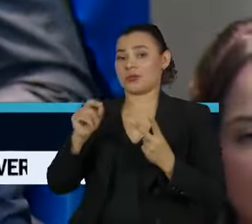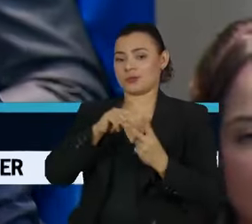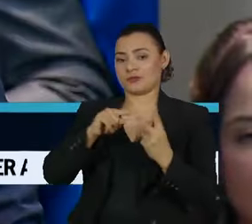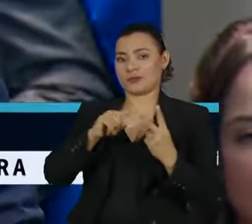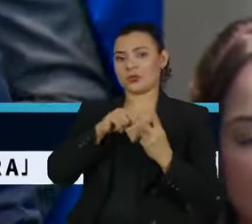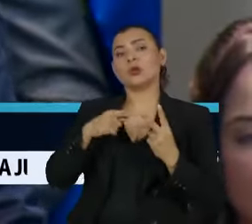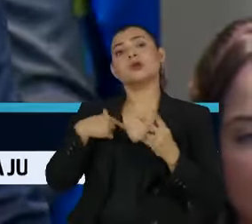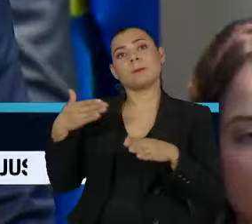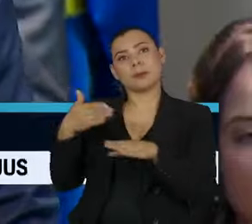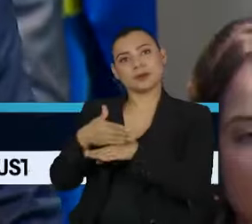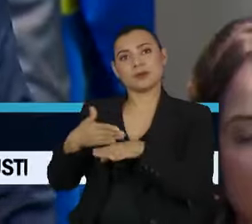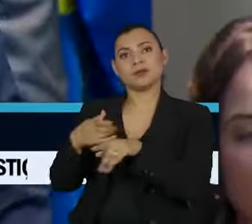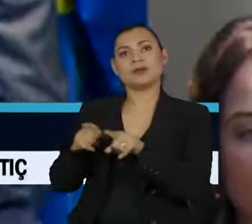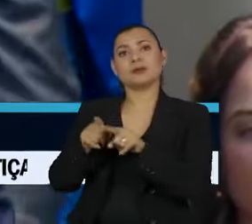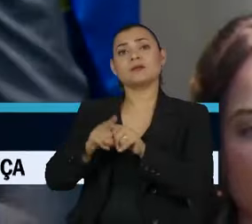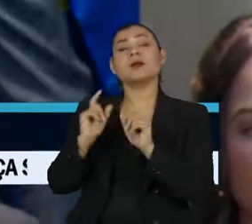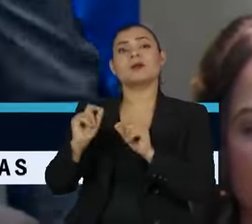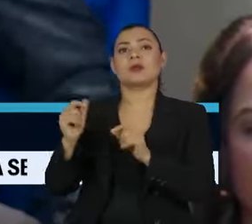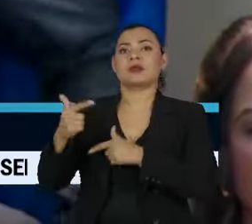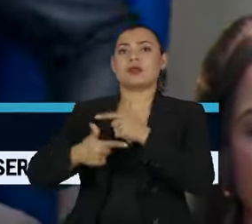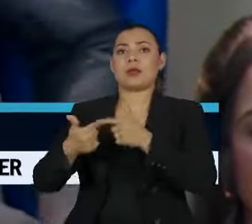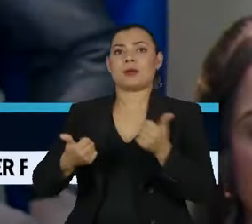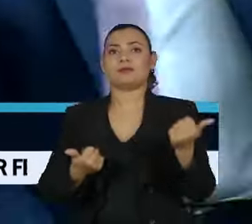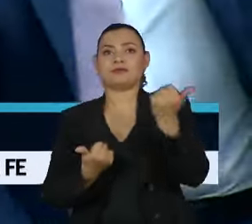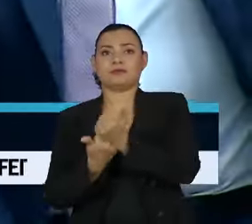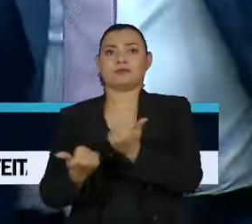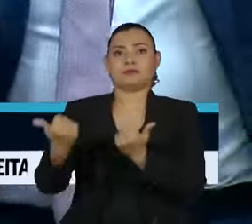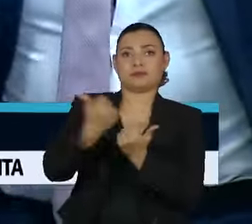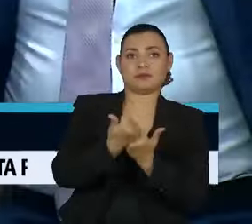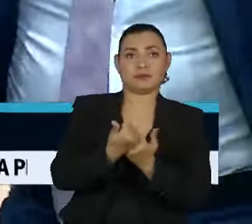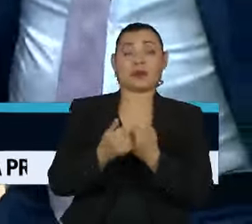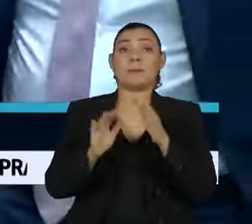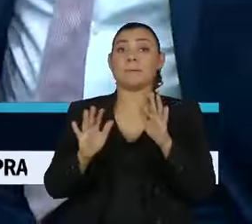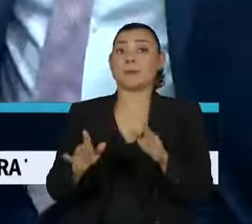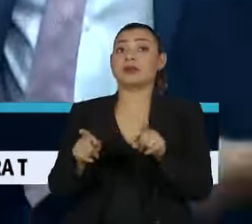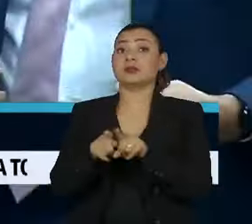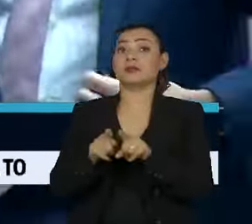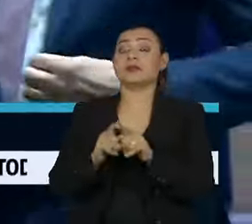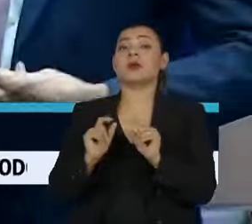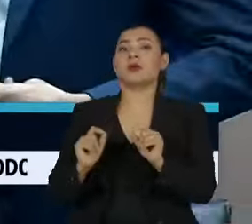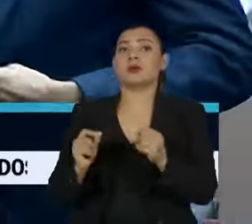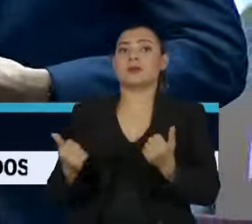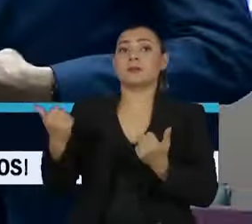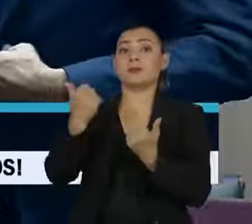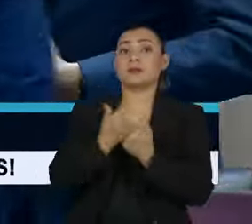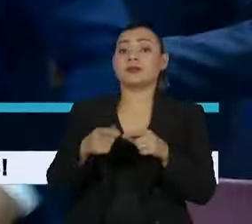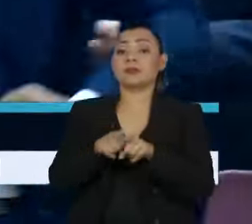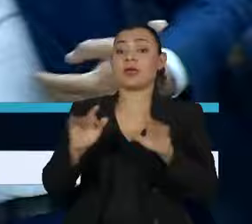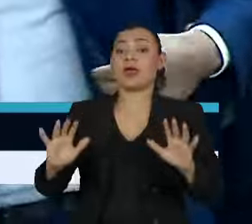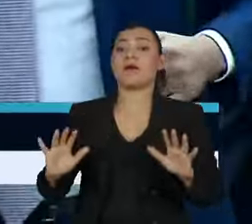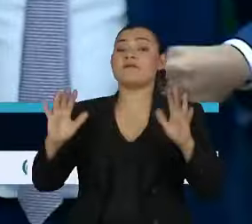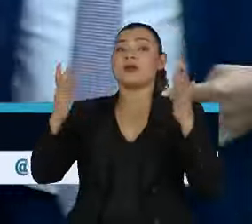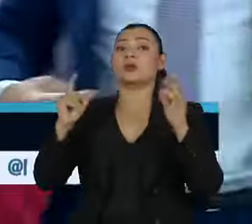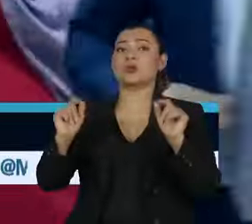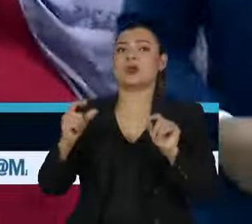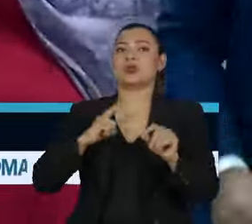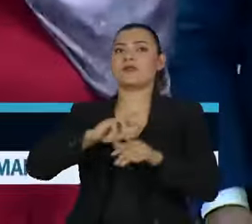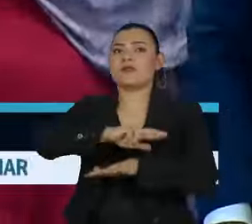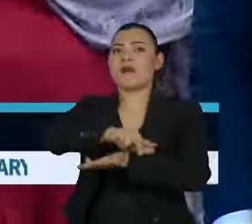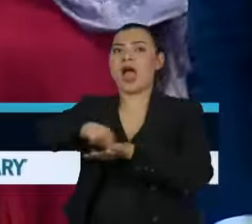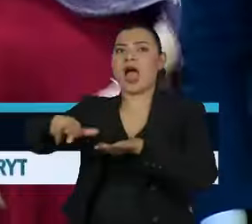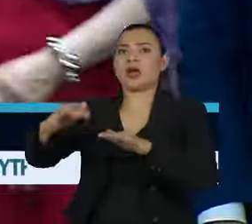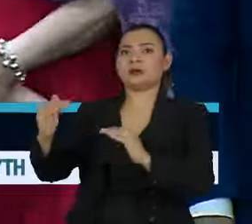nas solenidades de transmissão de cargo nos ministérios. Ao contrário da posse, os eventos contaram com a presença de